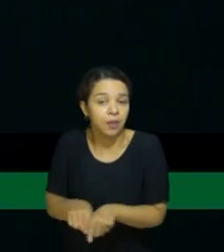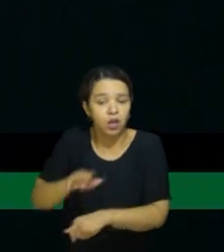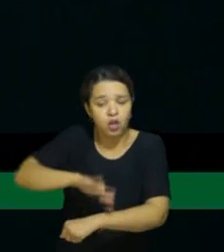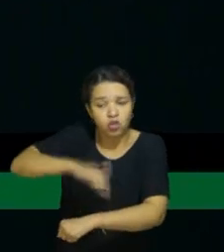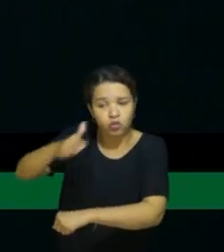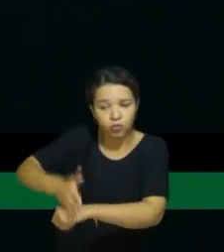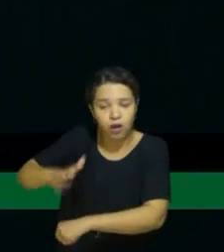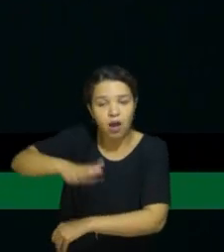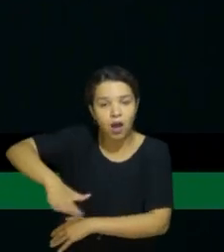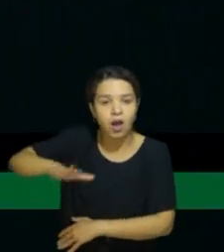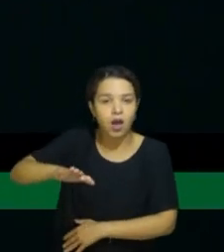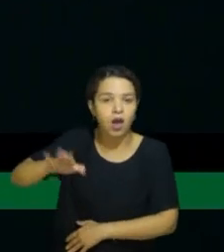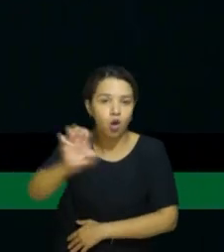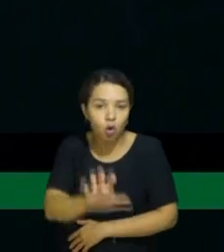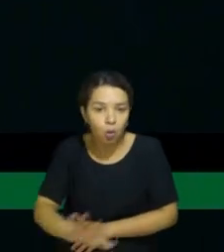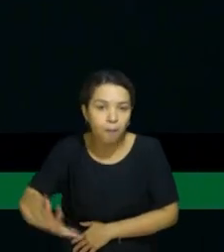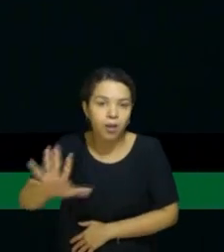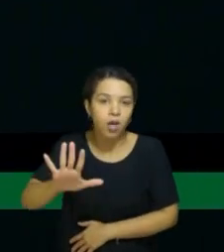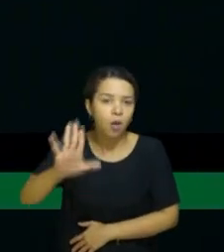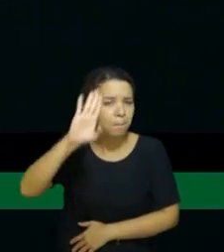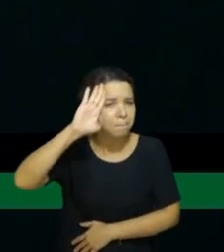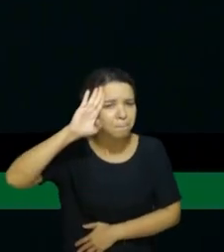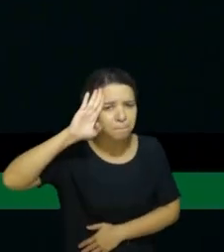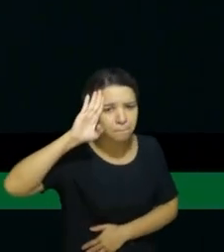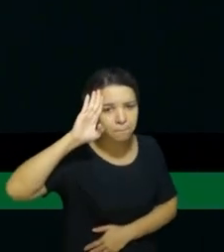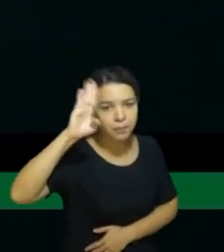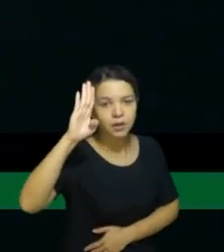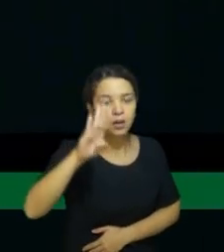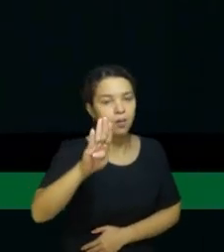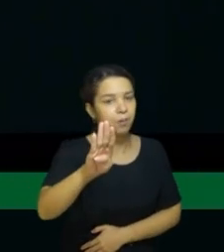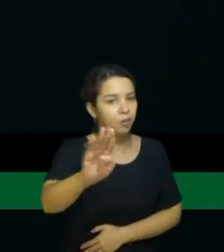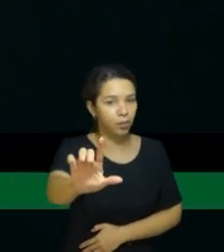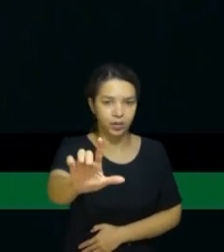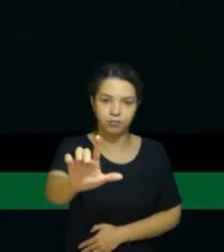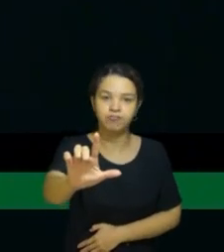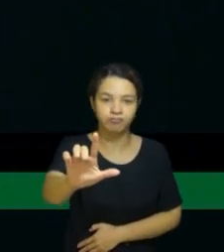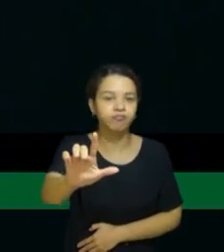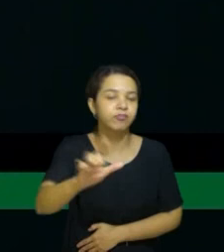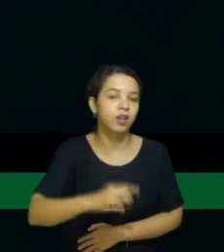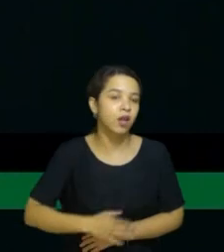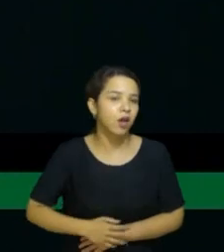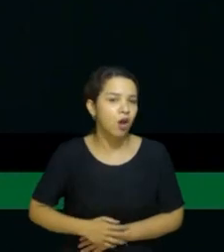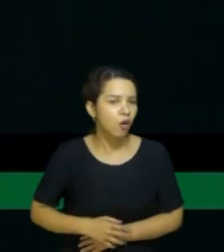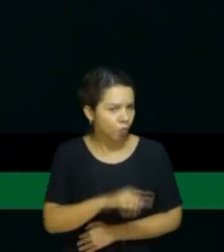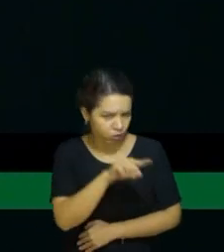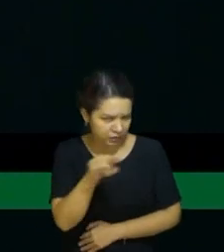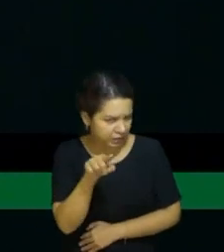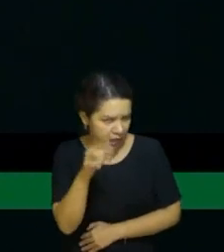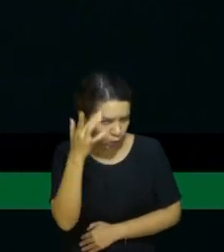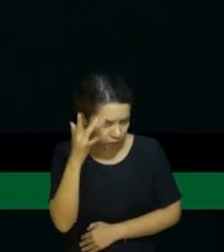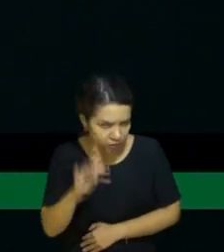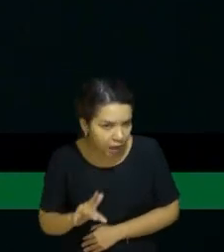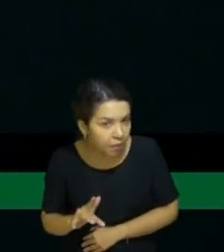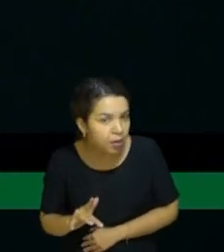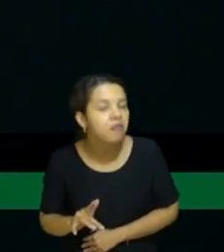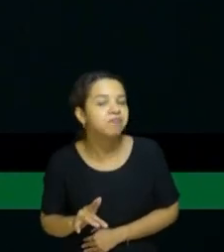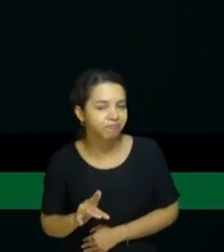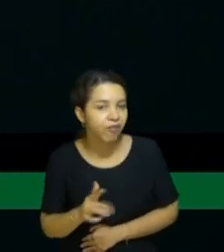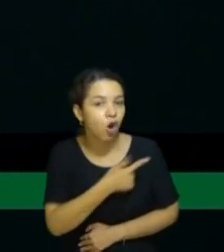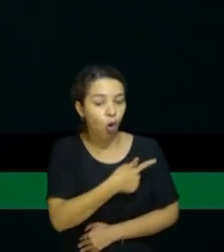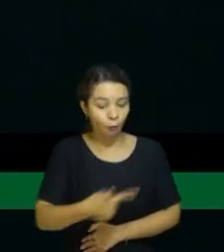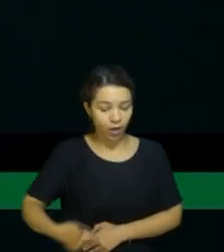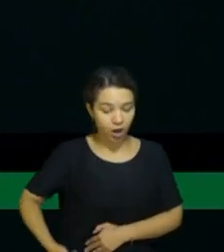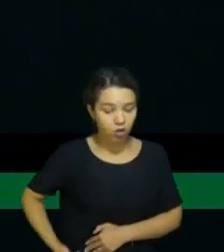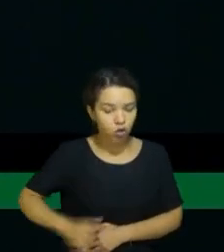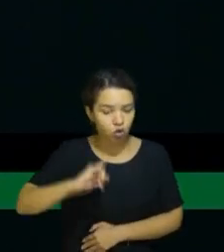principalmente com Blumenau para quem não sabe o governador Jorginho Melo já esteve